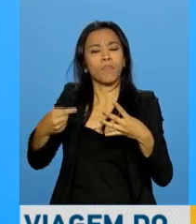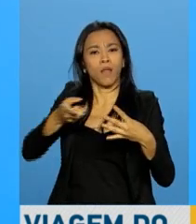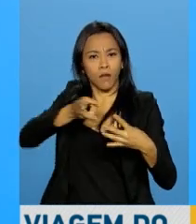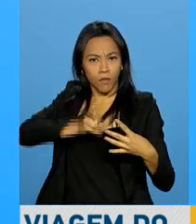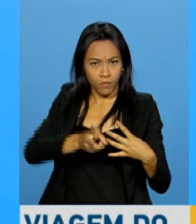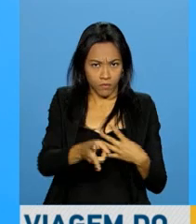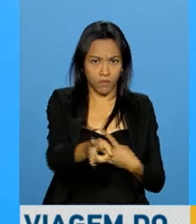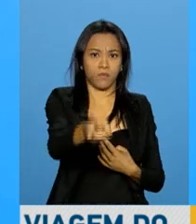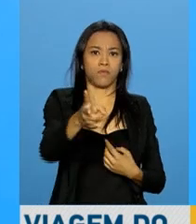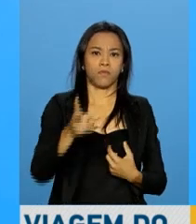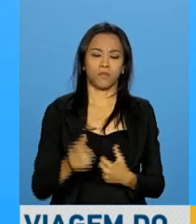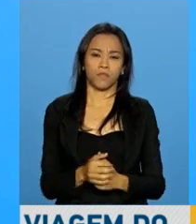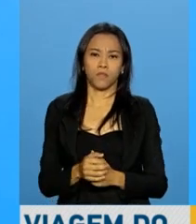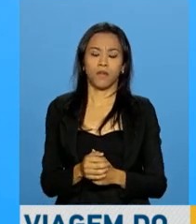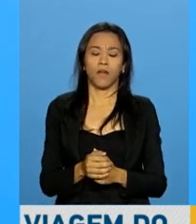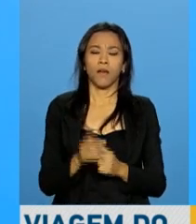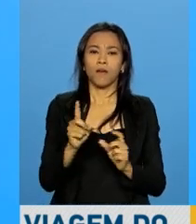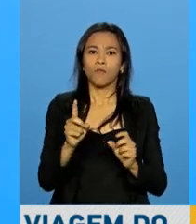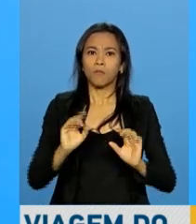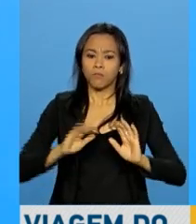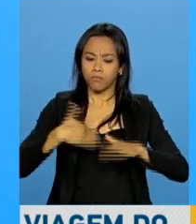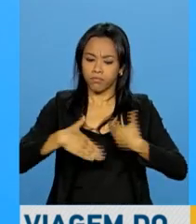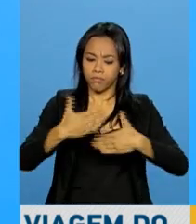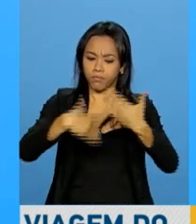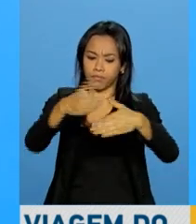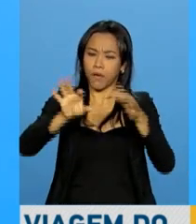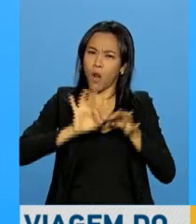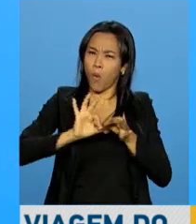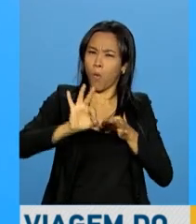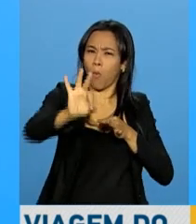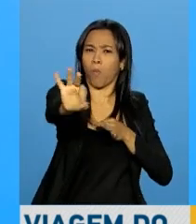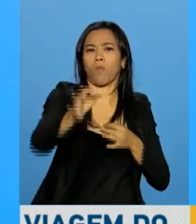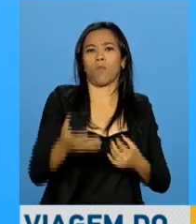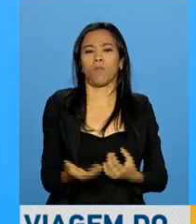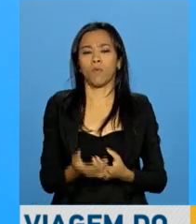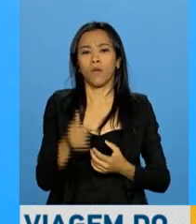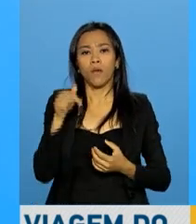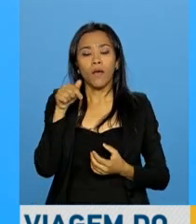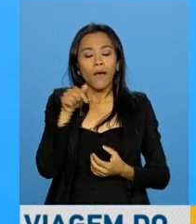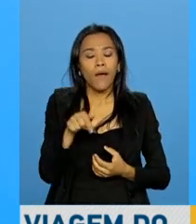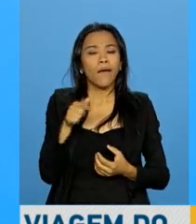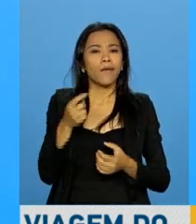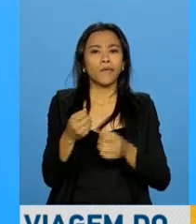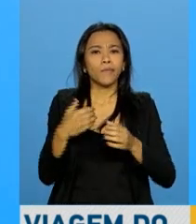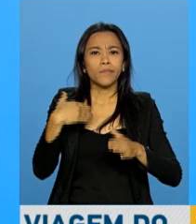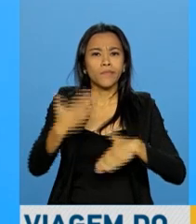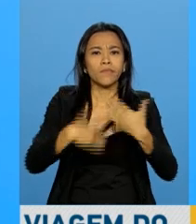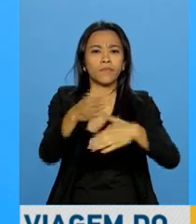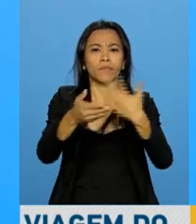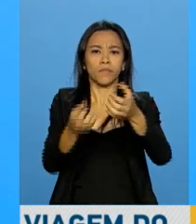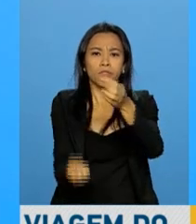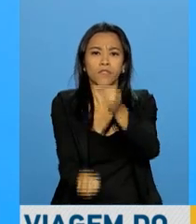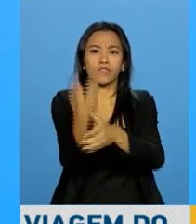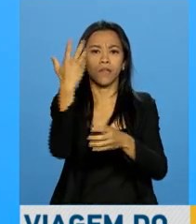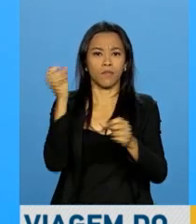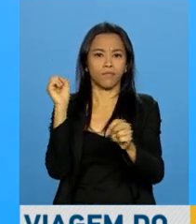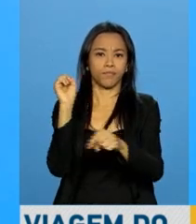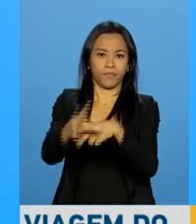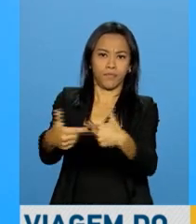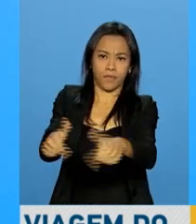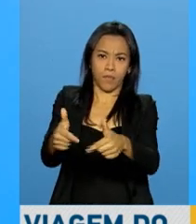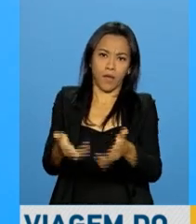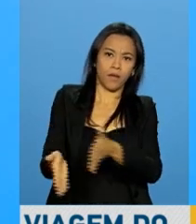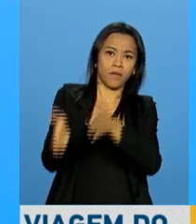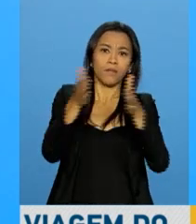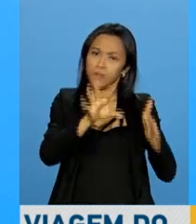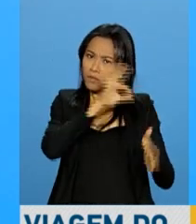sustentado de longo prazo, crescimento que gera empregos e renda